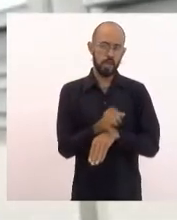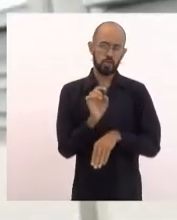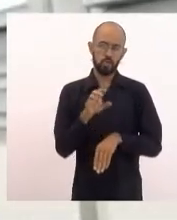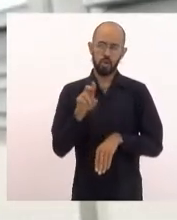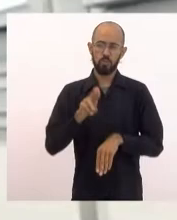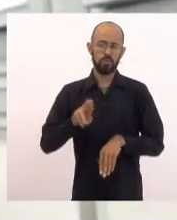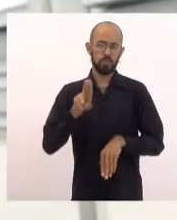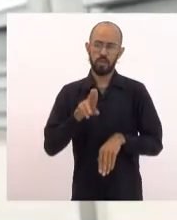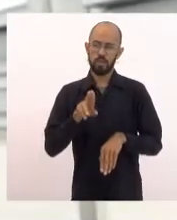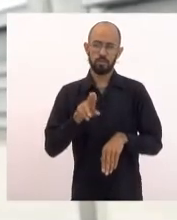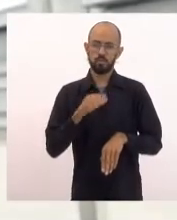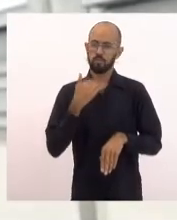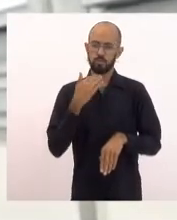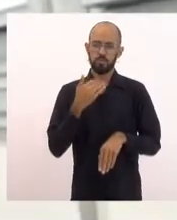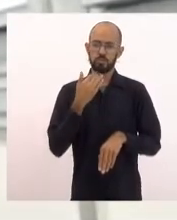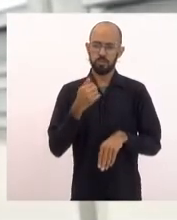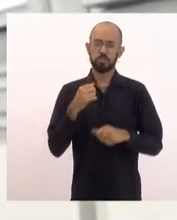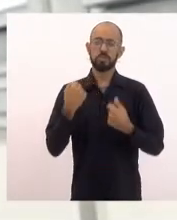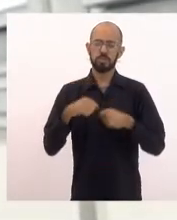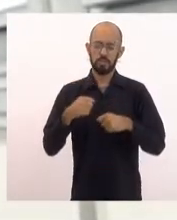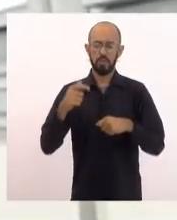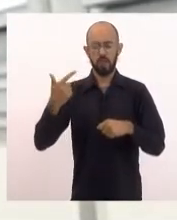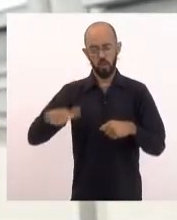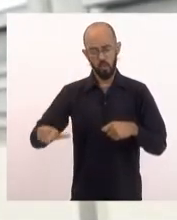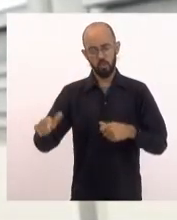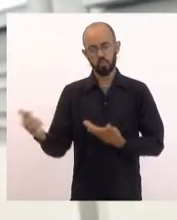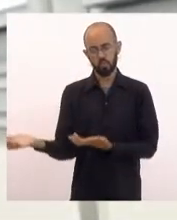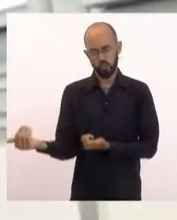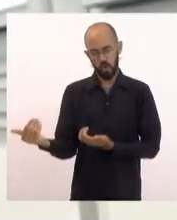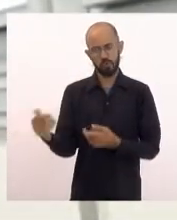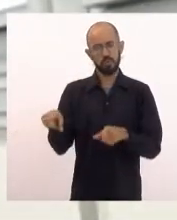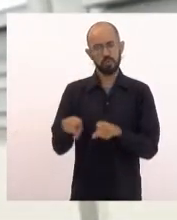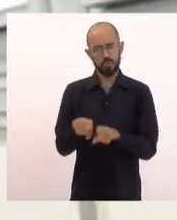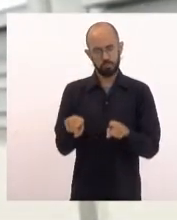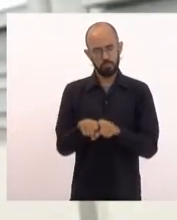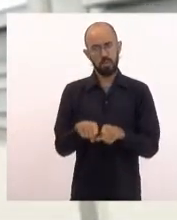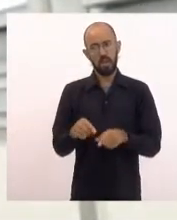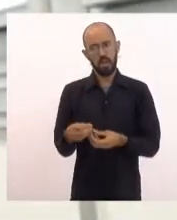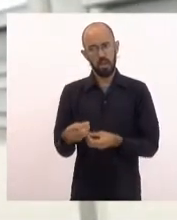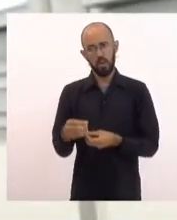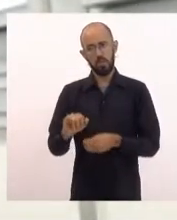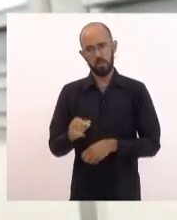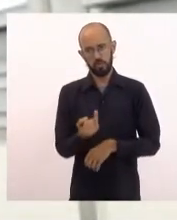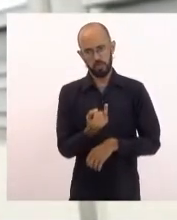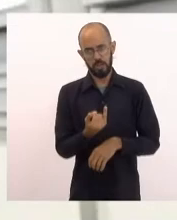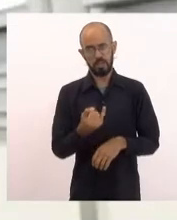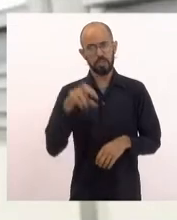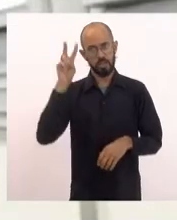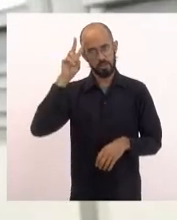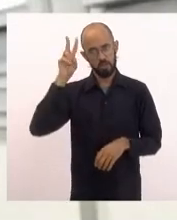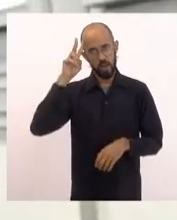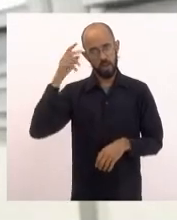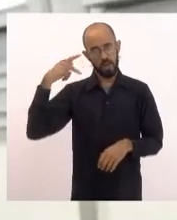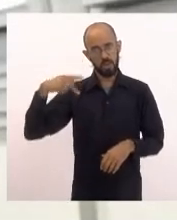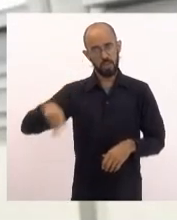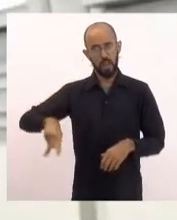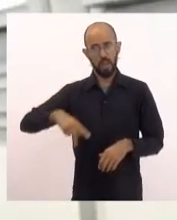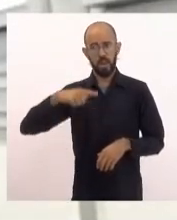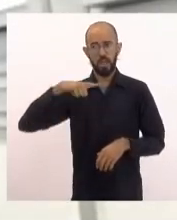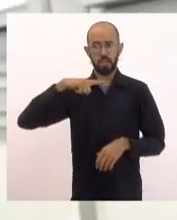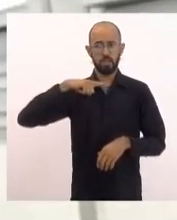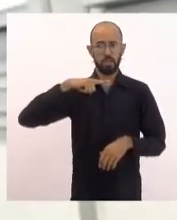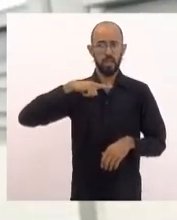necessário colocar outros jovens maranhenses, outros jovens favelados como ela lá. Então, a história da Marielle se confunde,